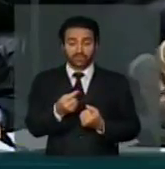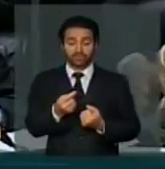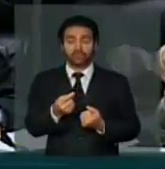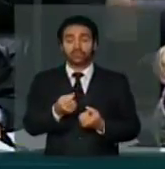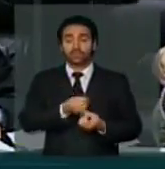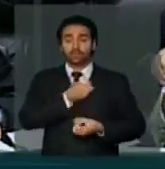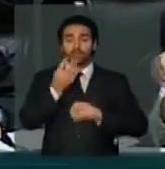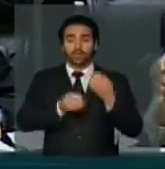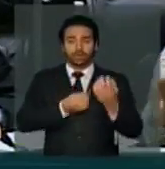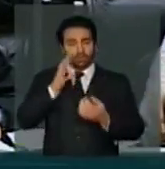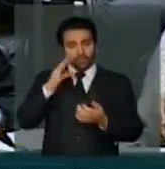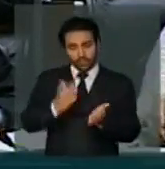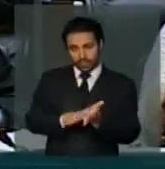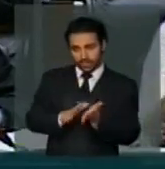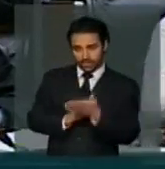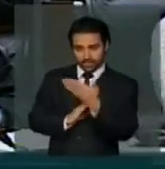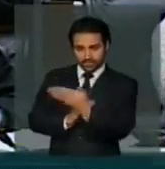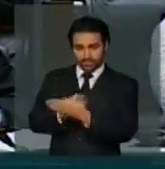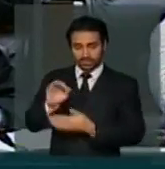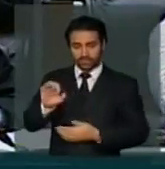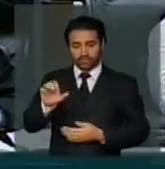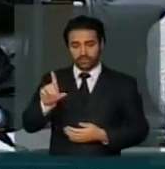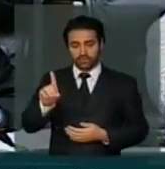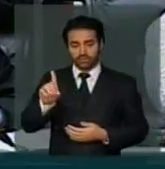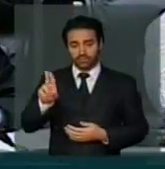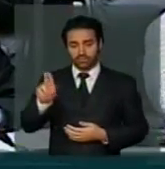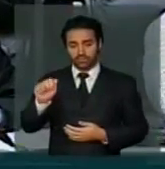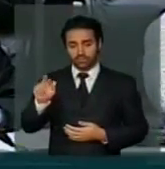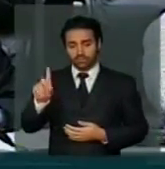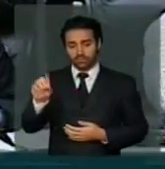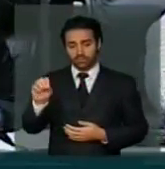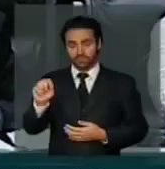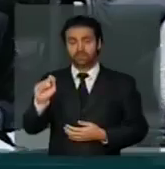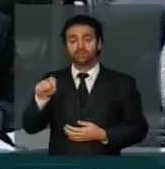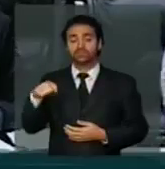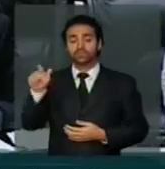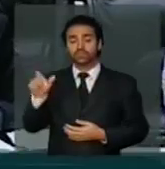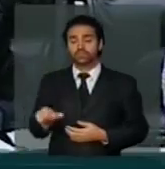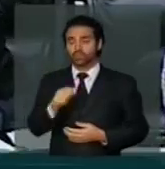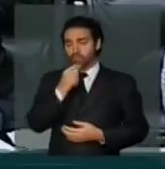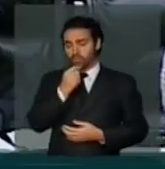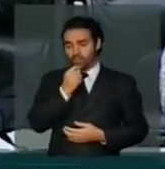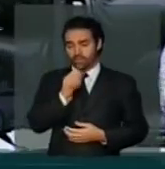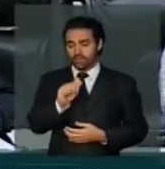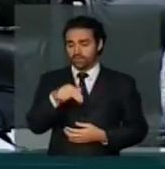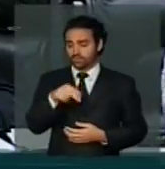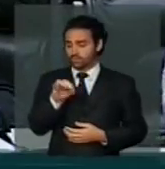homenagem a Eduardo Campos, declamado pelo poeta Antônio Marinho. Por favor.